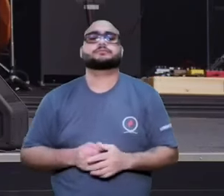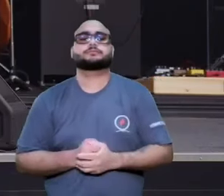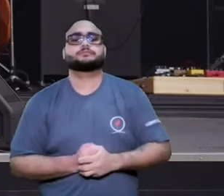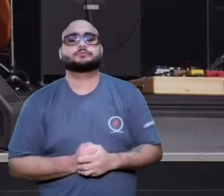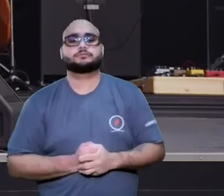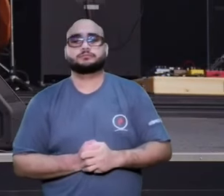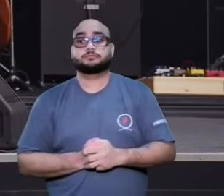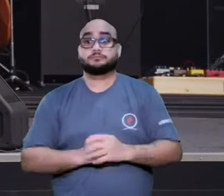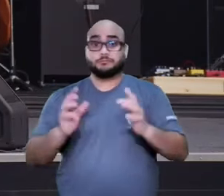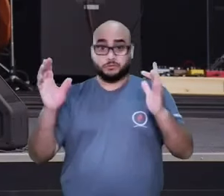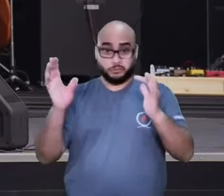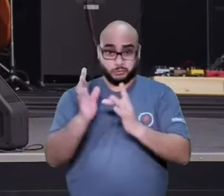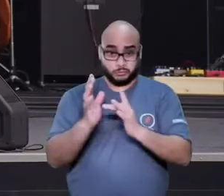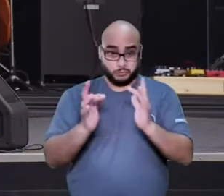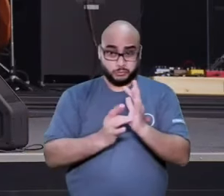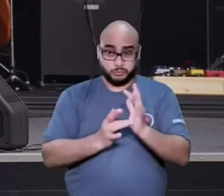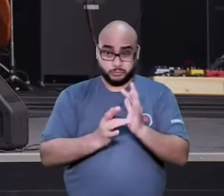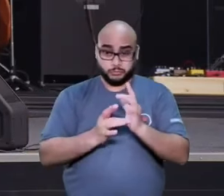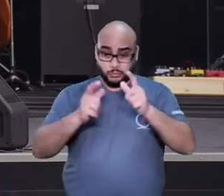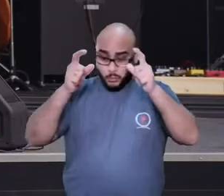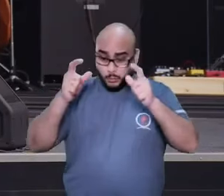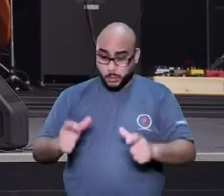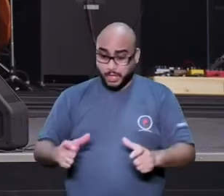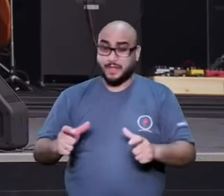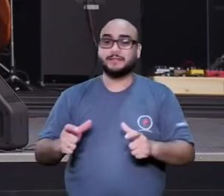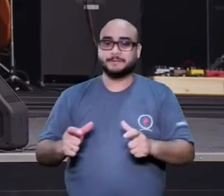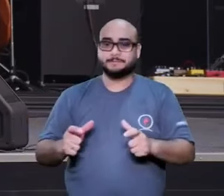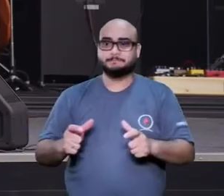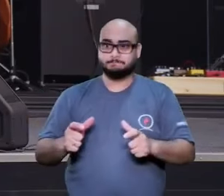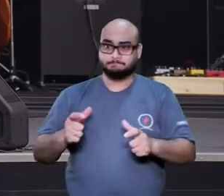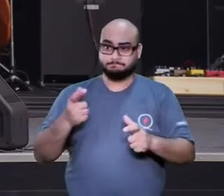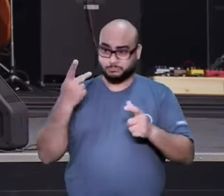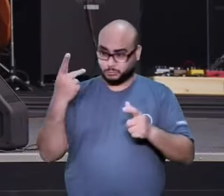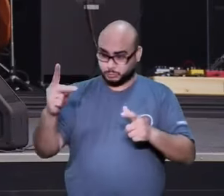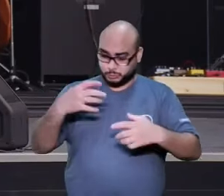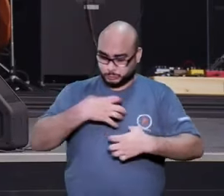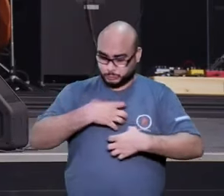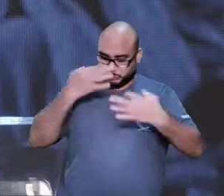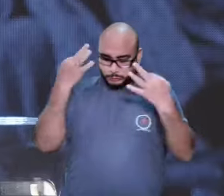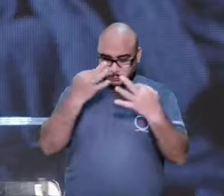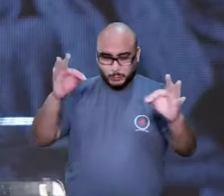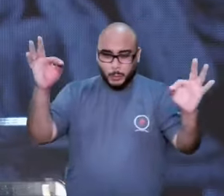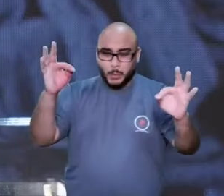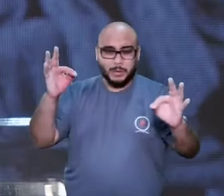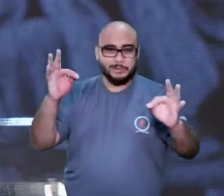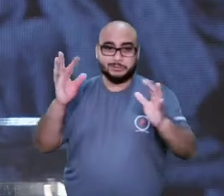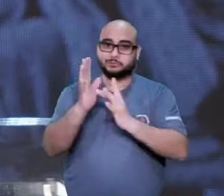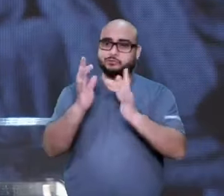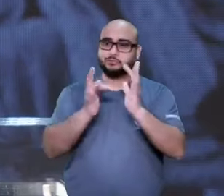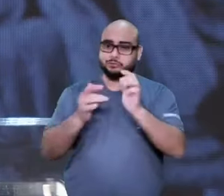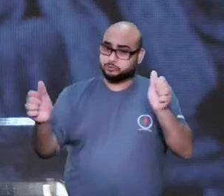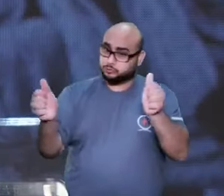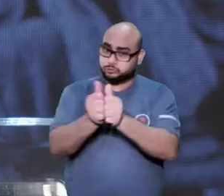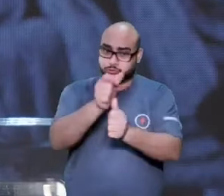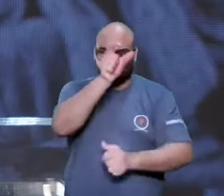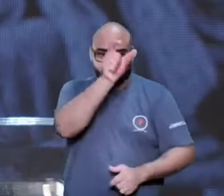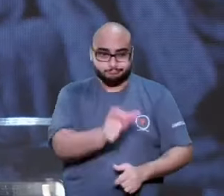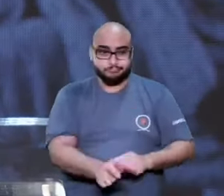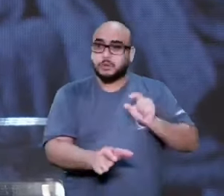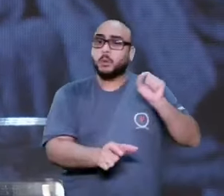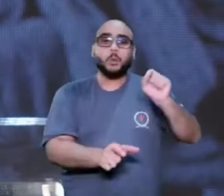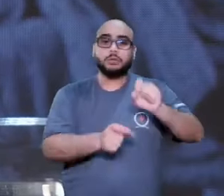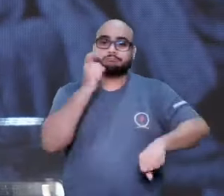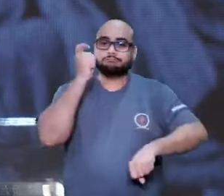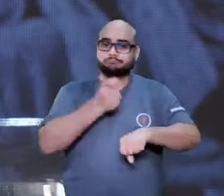no ponto do lugar da tua dor e a qualquer momento ele